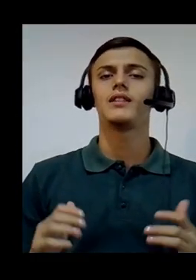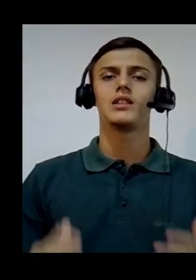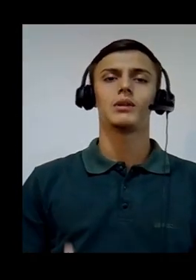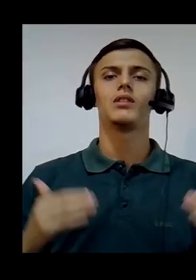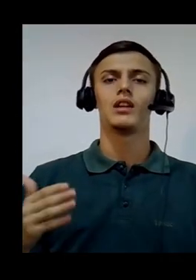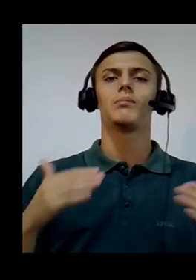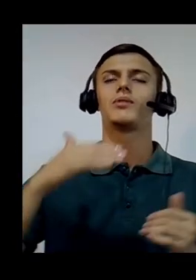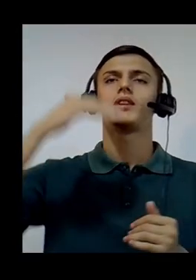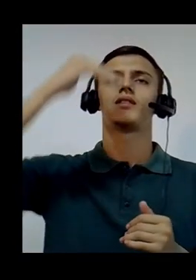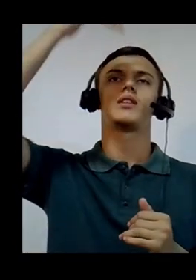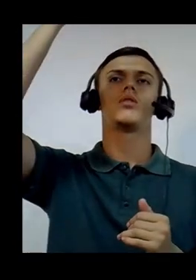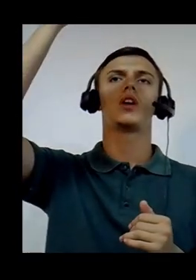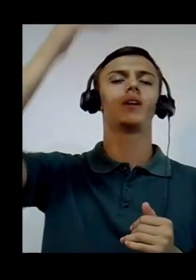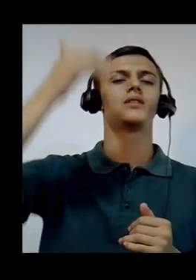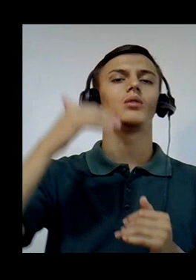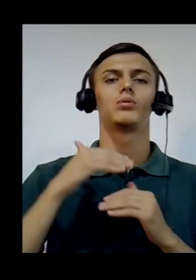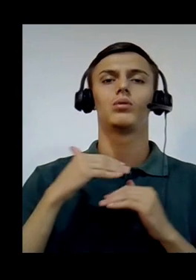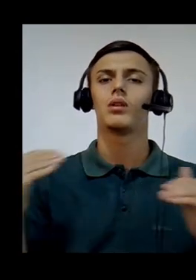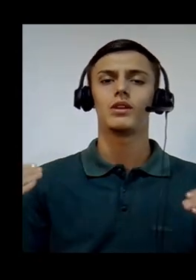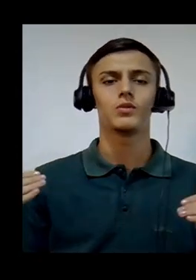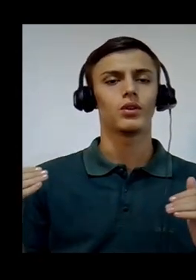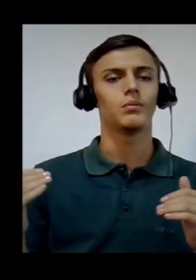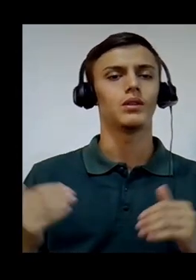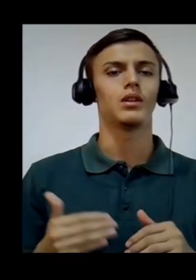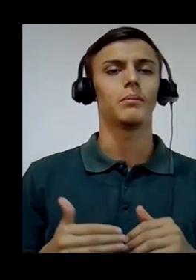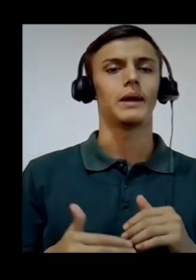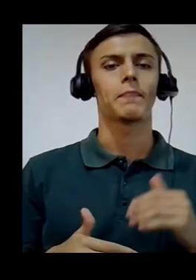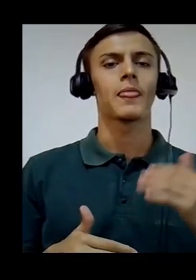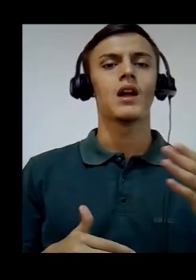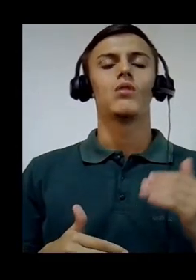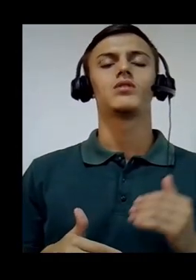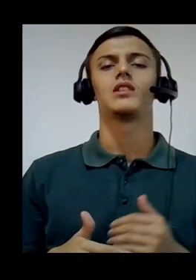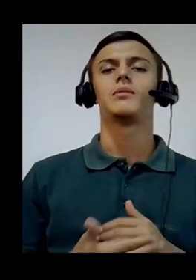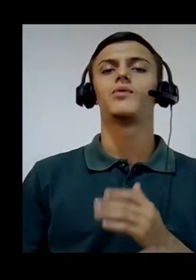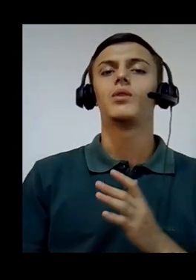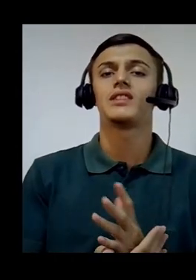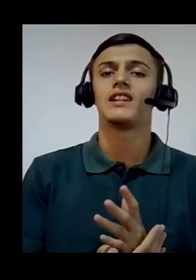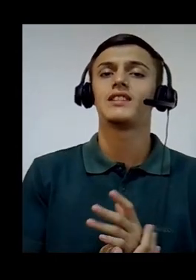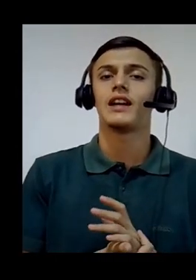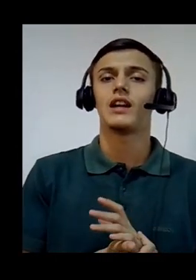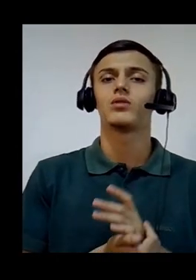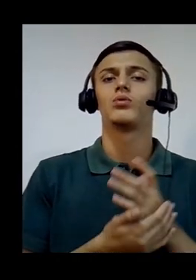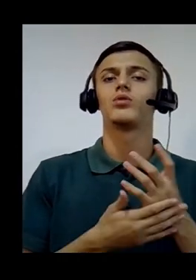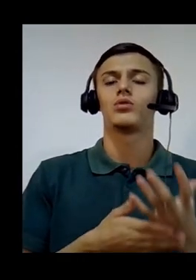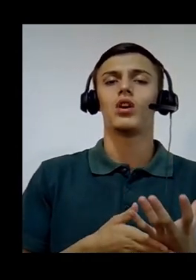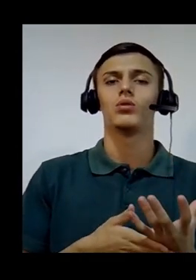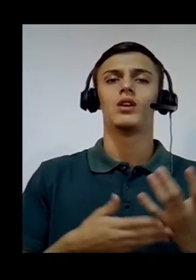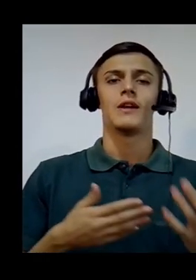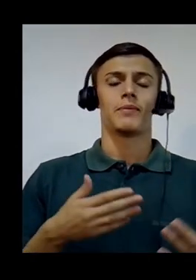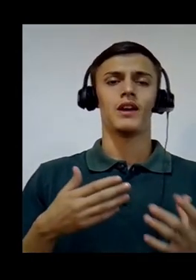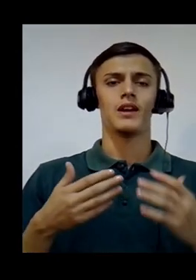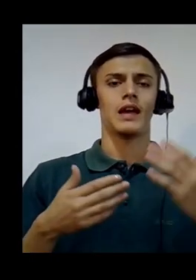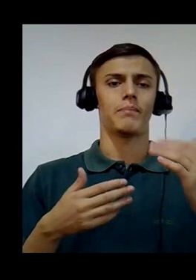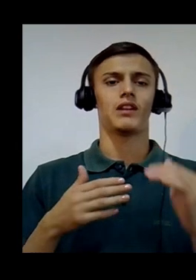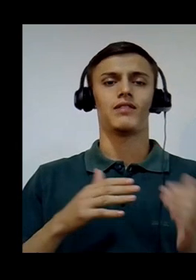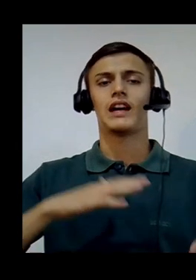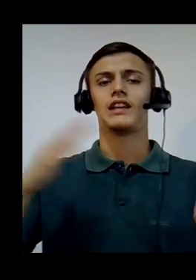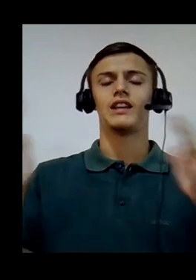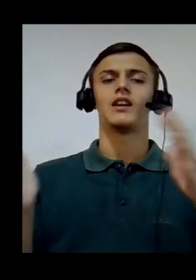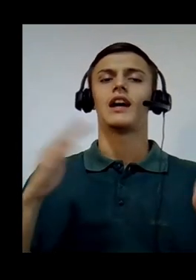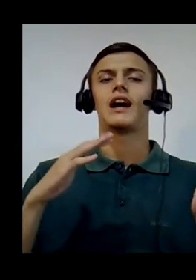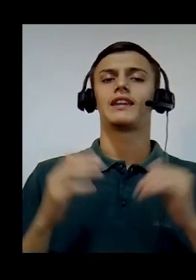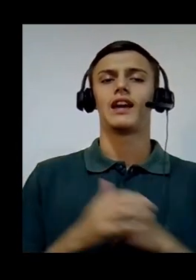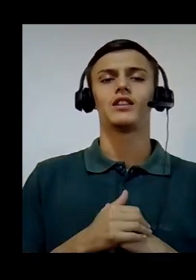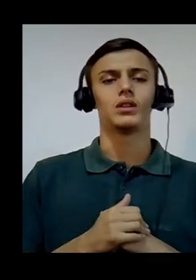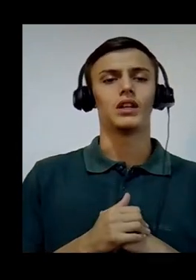uma escada em cima do andaime para você acessar um local mais alto. Totalmente proibido também. Os andaimes vão estar estaiados ou no solo, né? Para